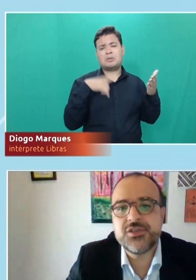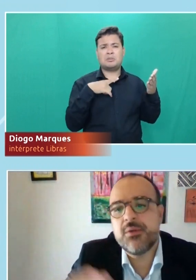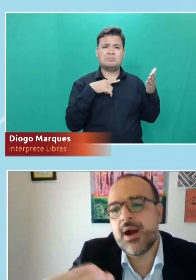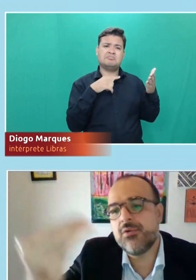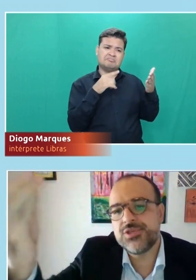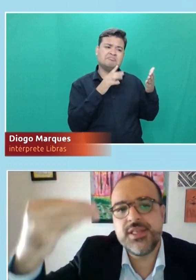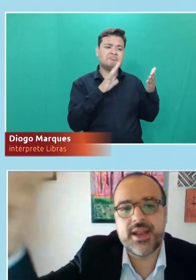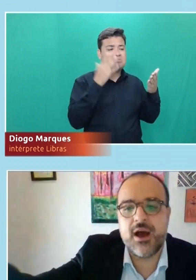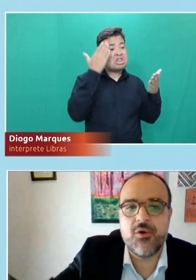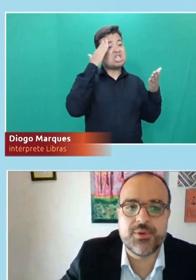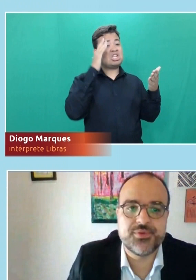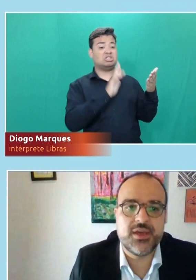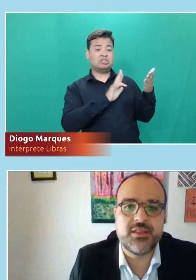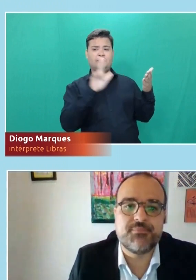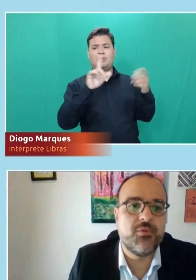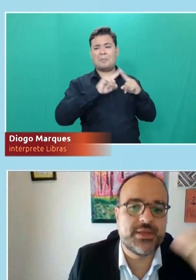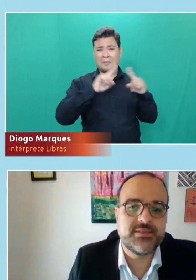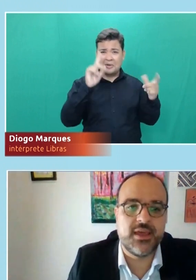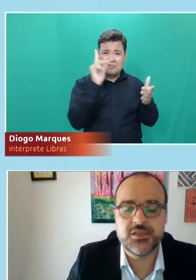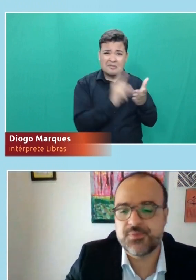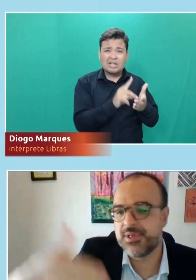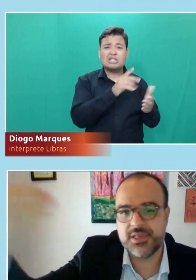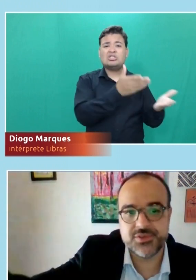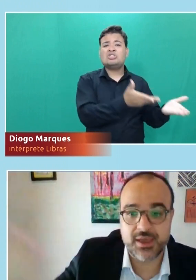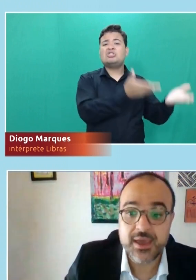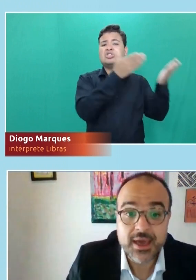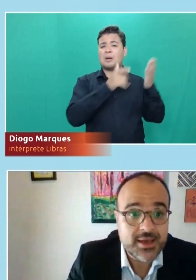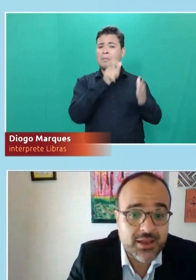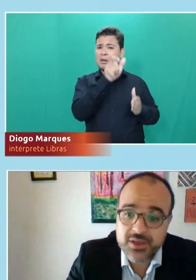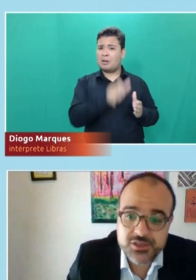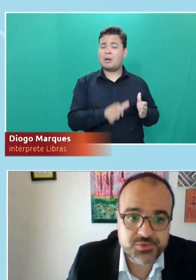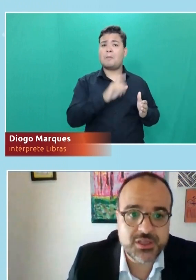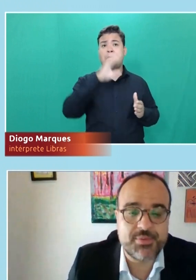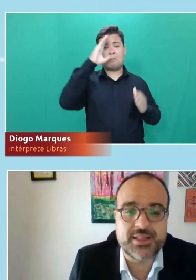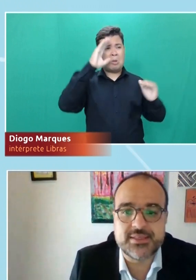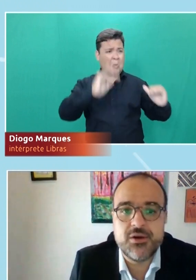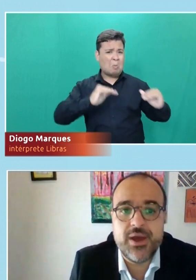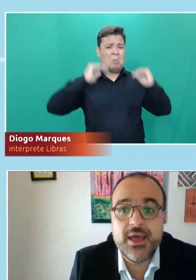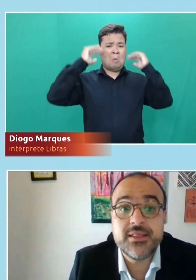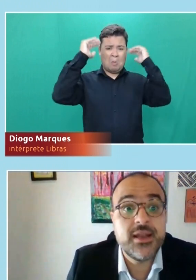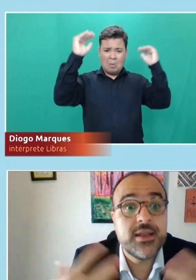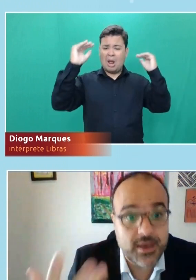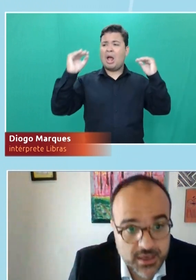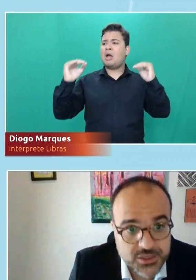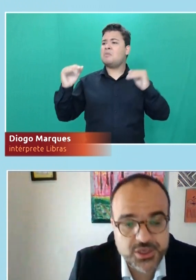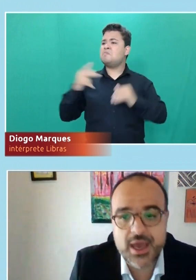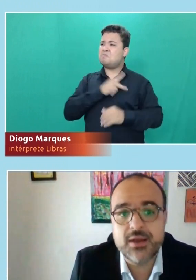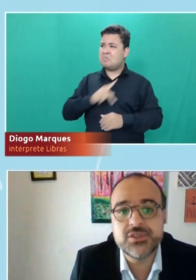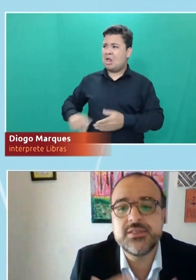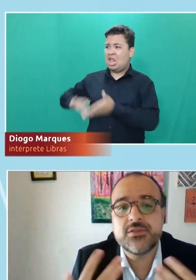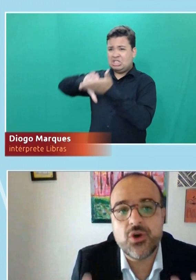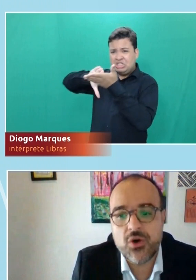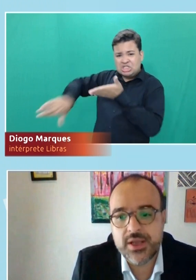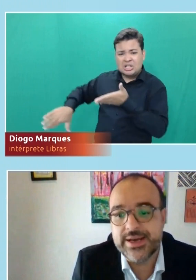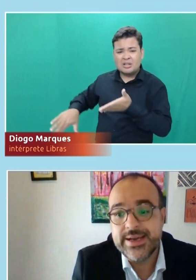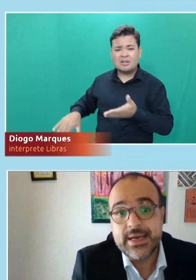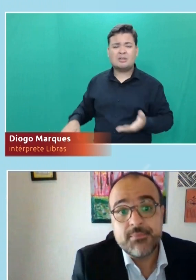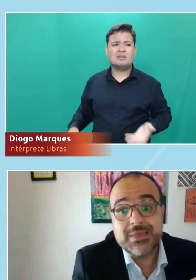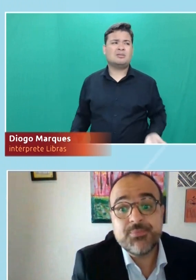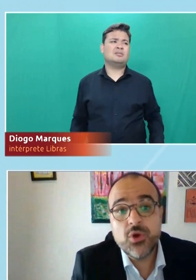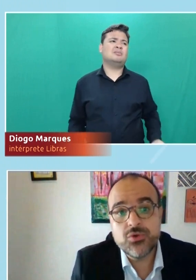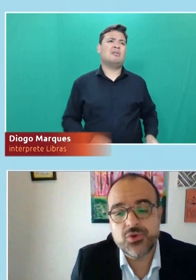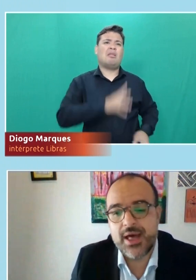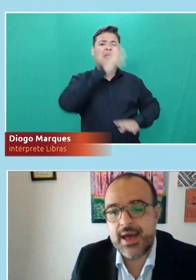dizer que vai chamar um general para poder depor o presidente, para manter não sei quem. Claro que esse tipo de interpretação é delirante, é